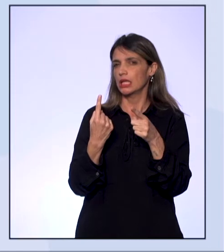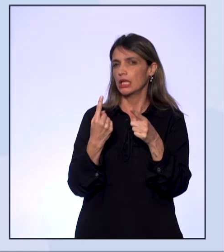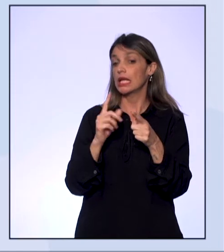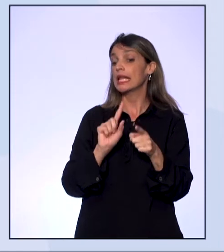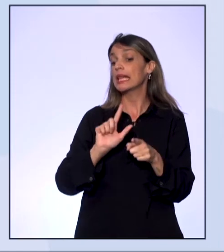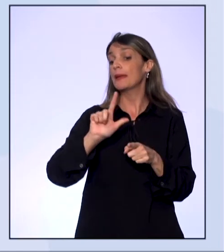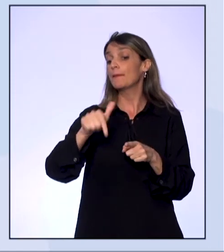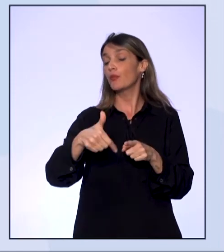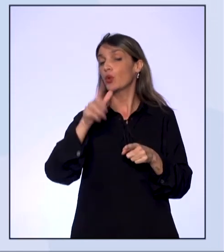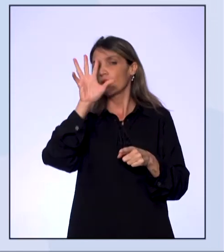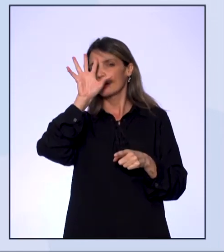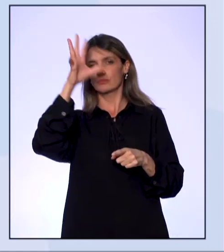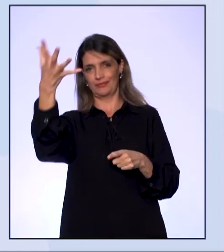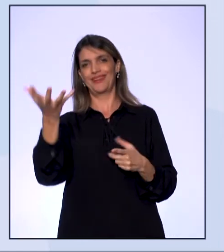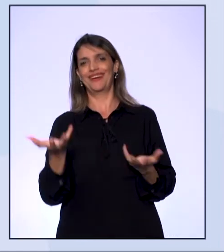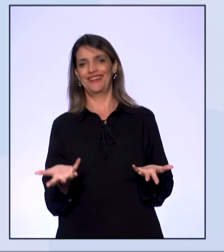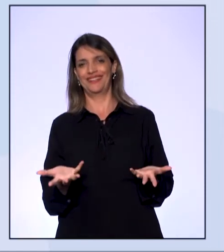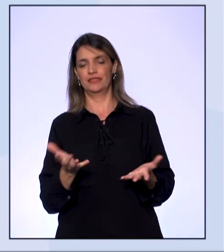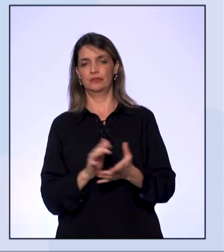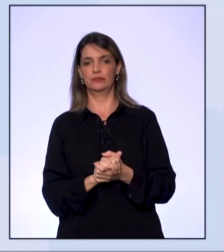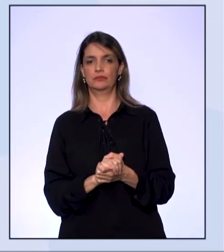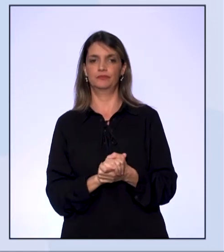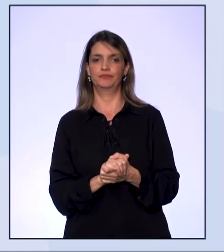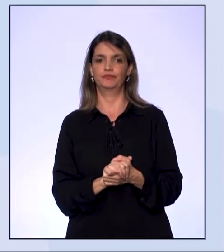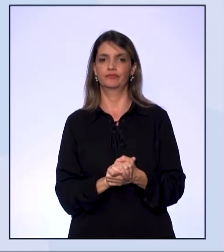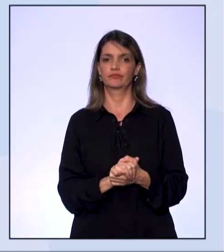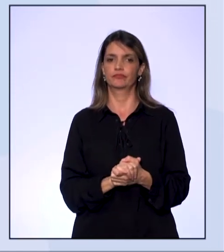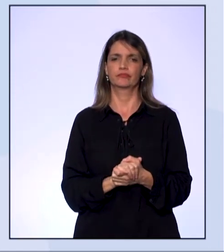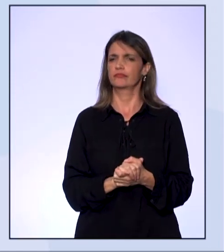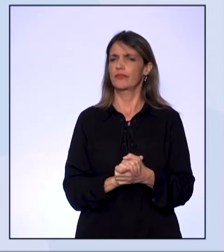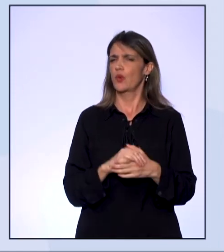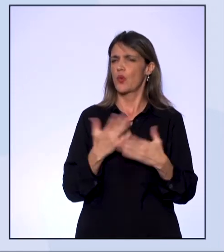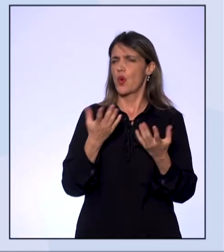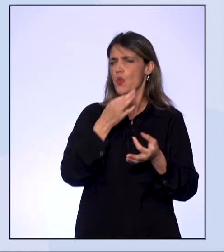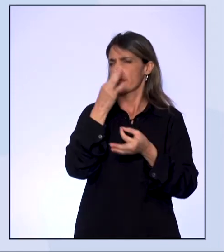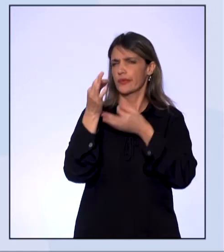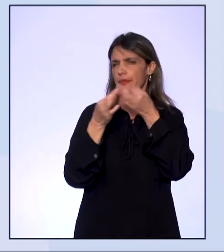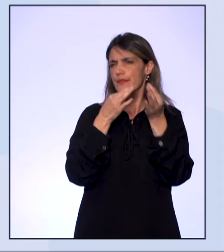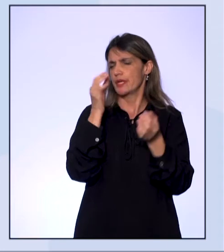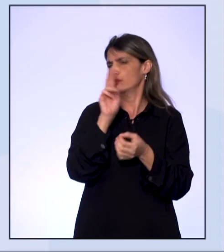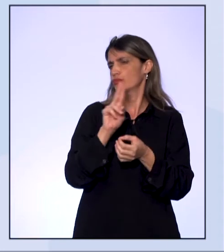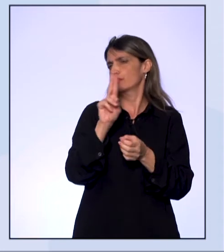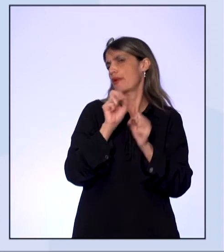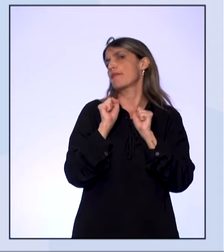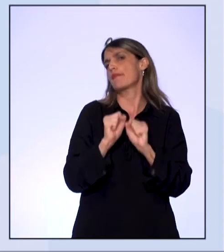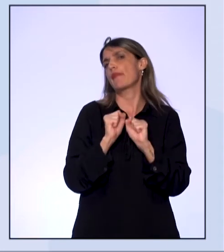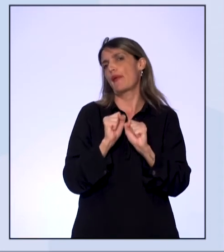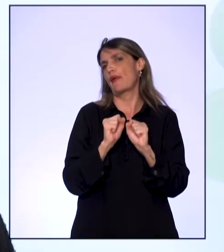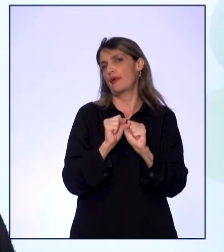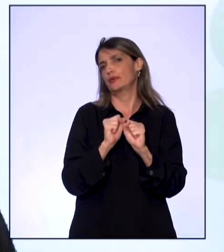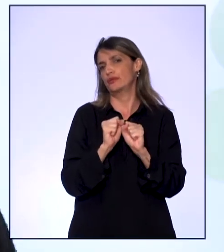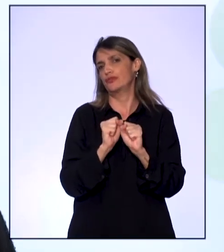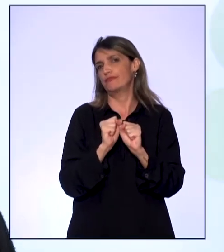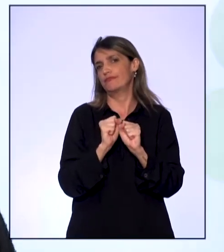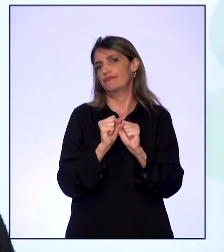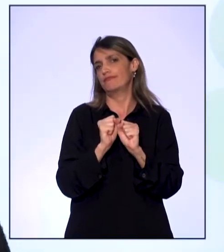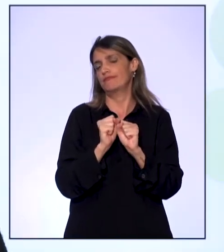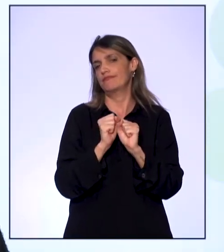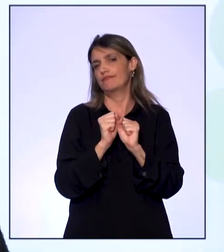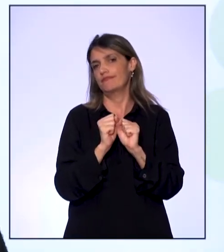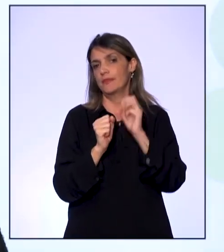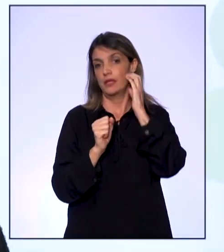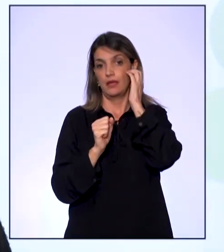causa e efeito, né? Antever que tipo de argumento podem utilizar para refutar o meu argumento, né? Alguém vai